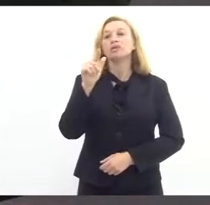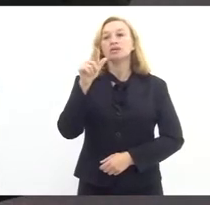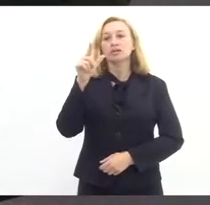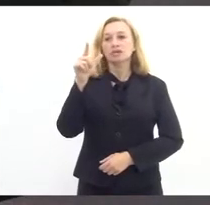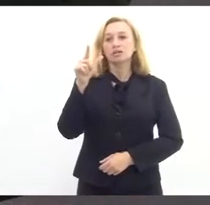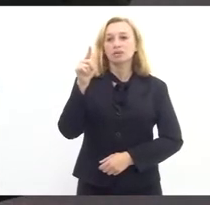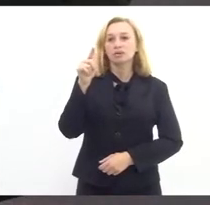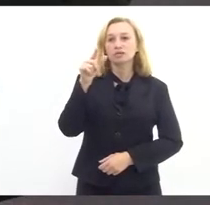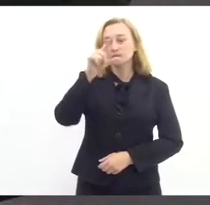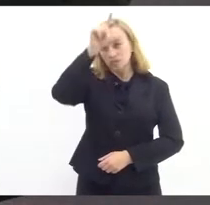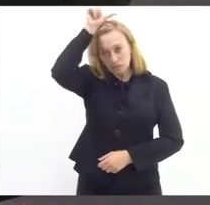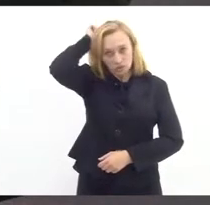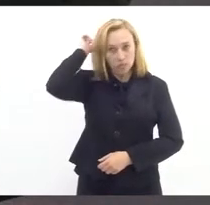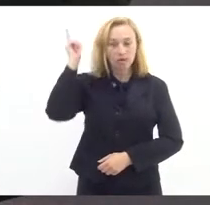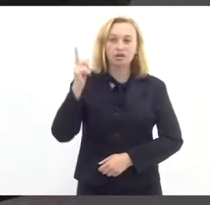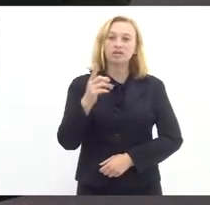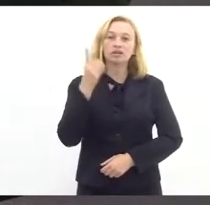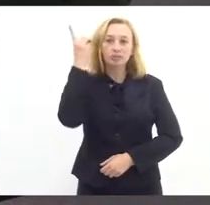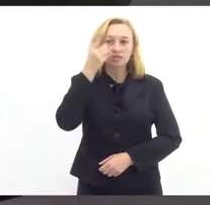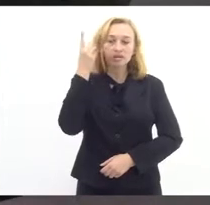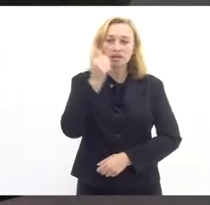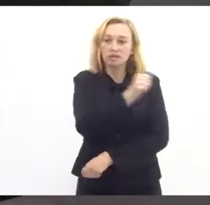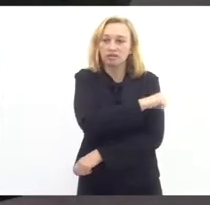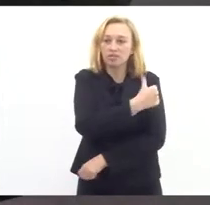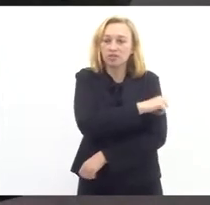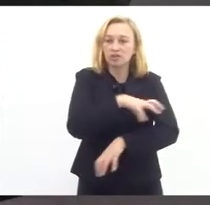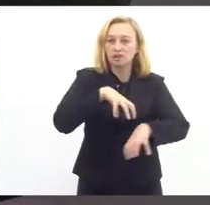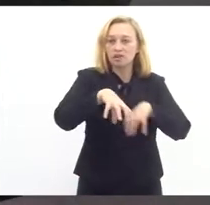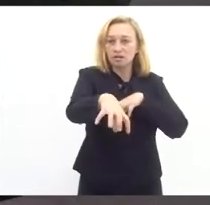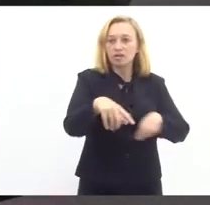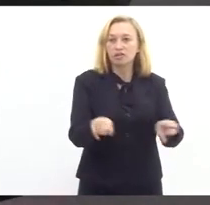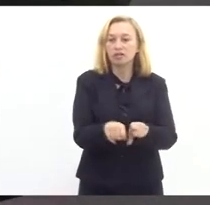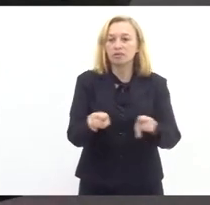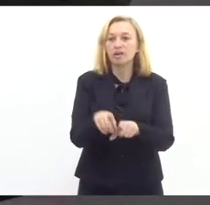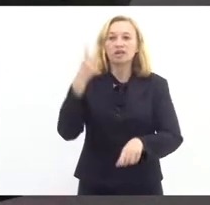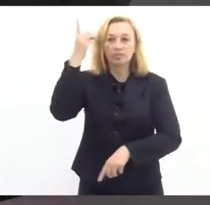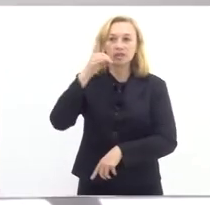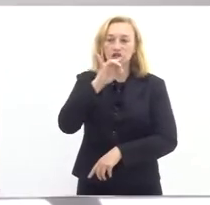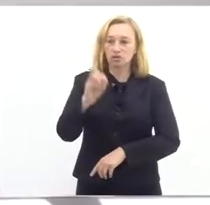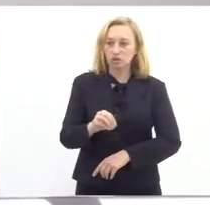participar remotamente e, provavelmente, o deputado Dionísio Lins.